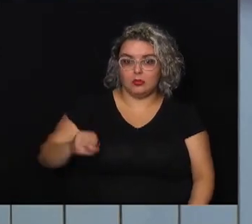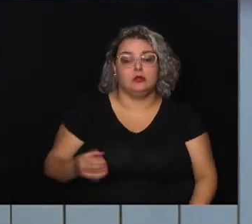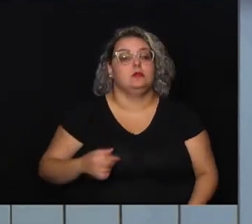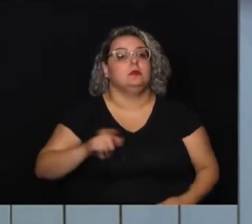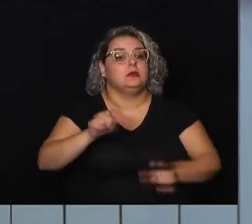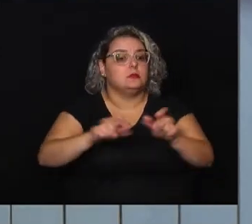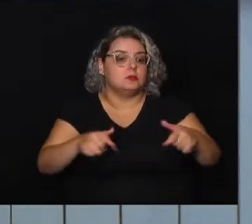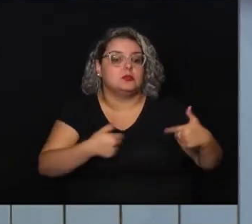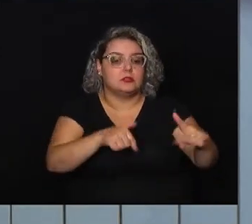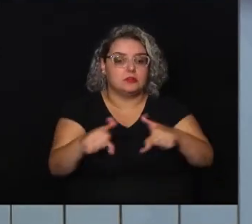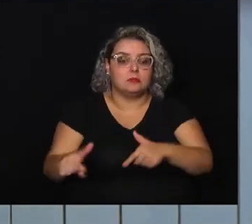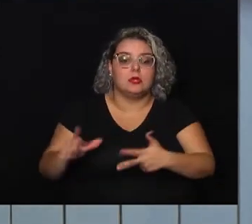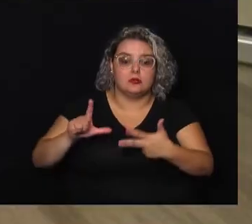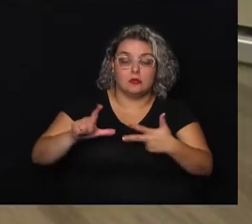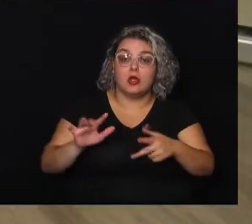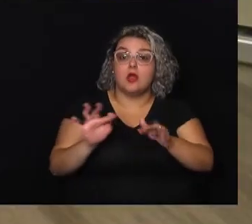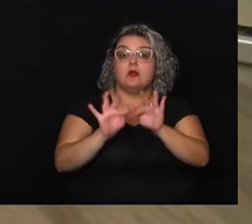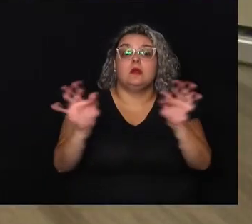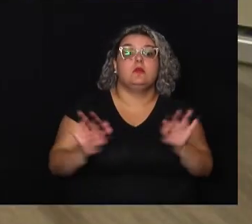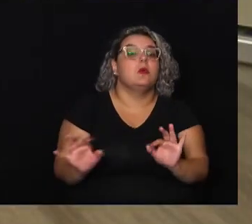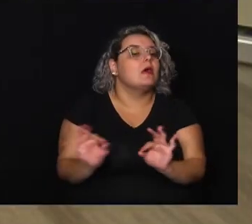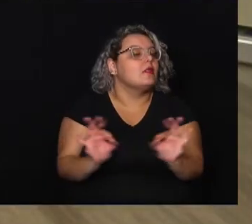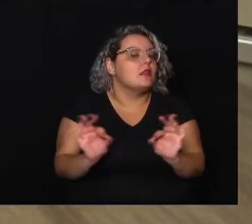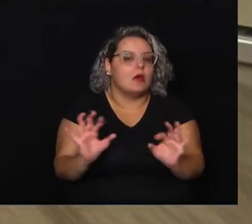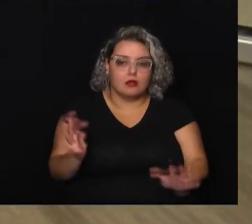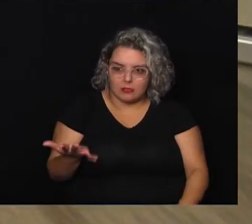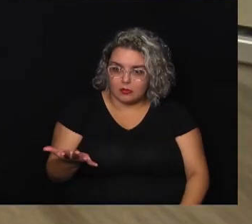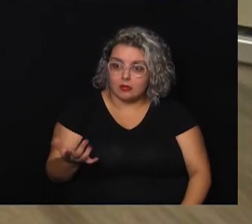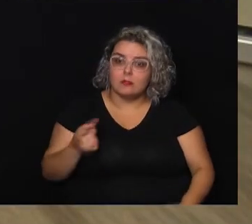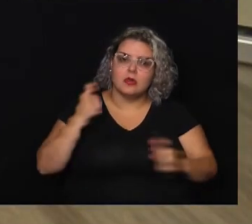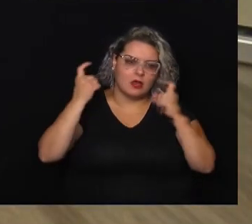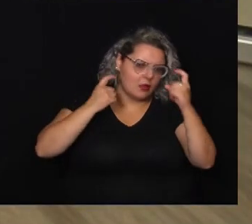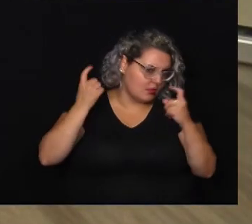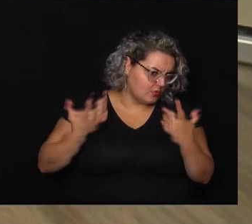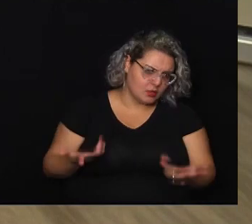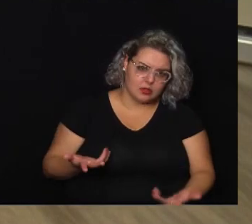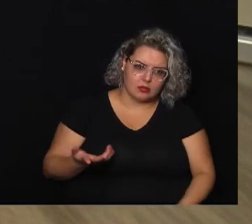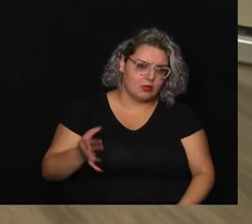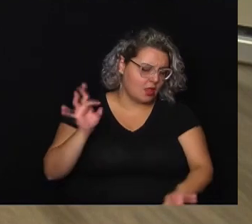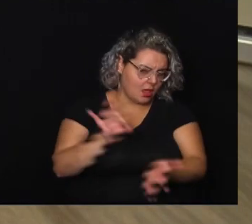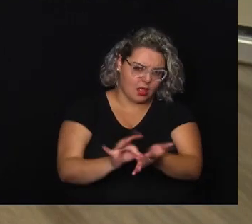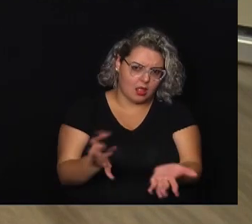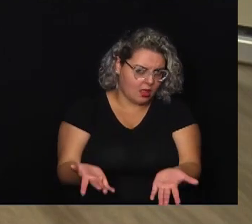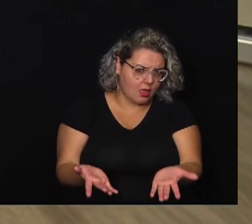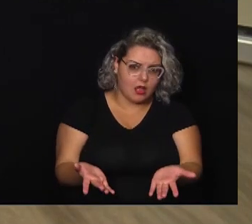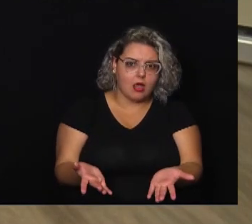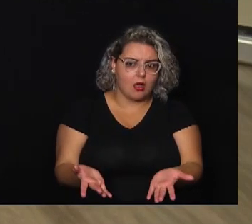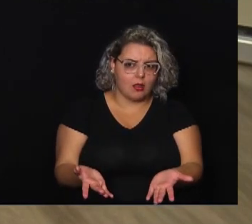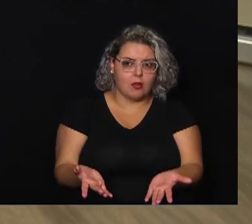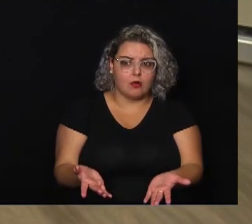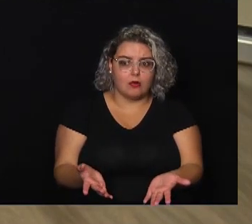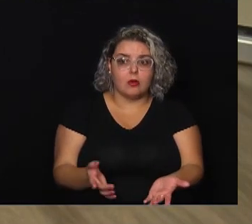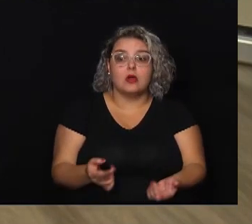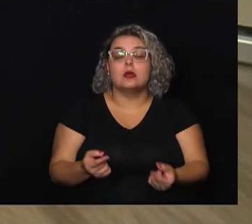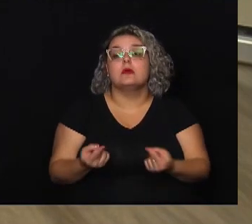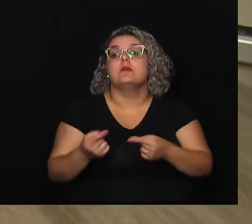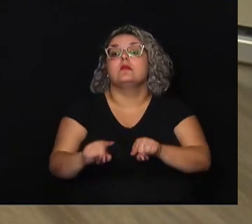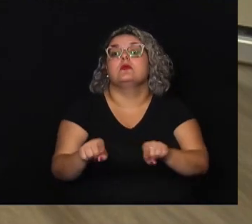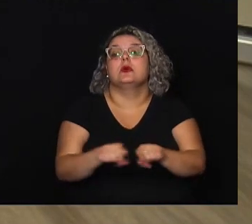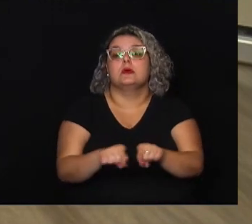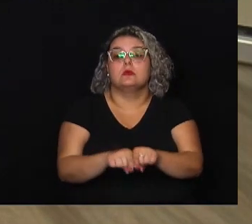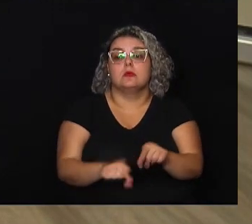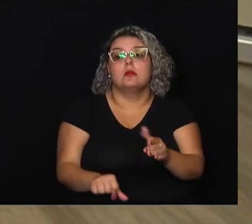Legislativo. Felizmente, nada aconteceu, mas a preocupação era real, né? Então, isso provocou,